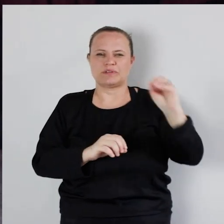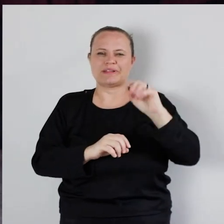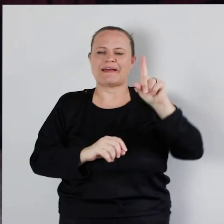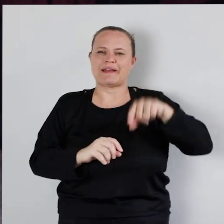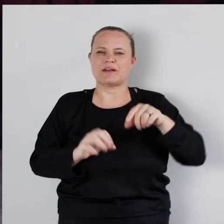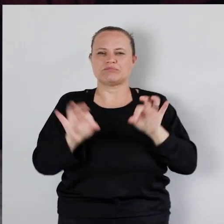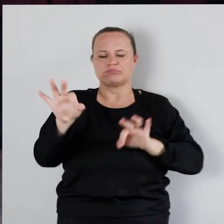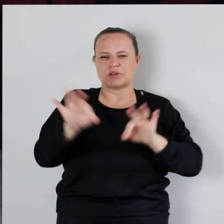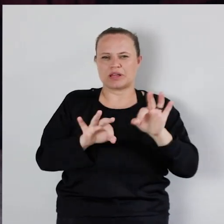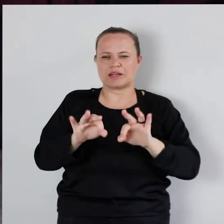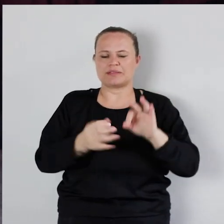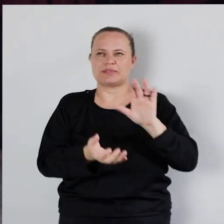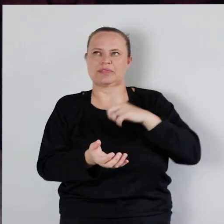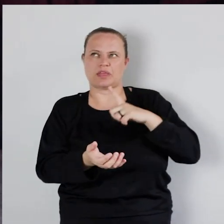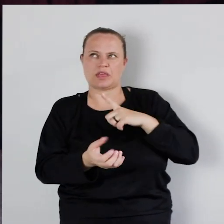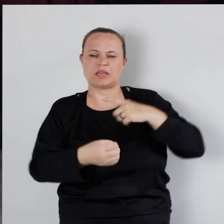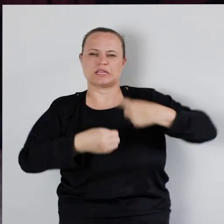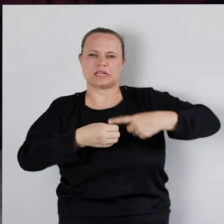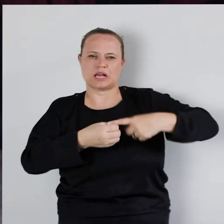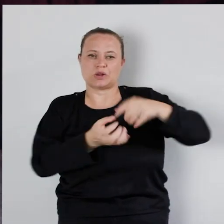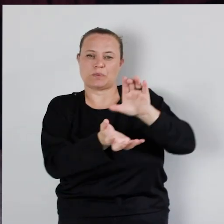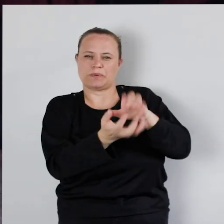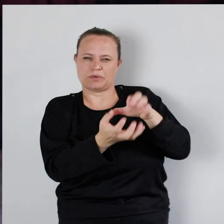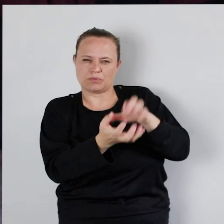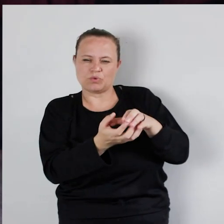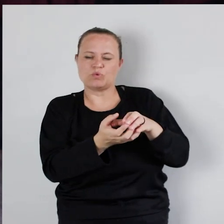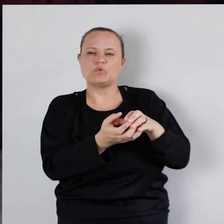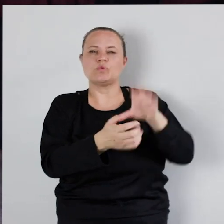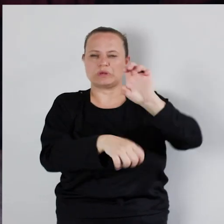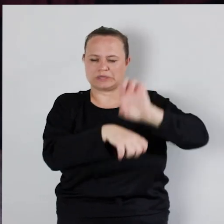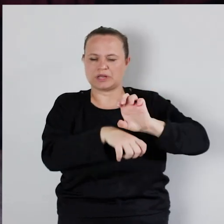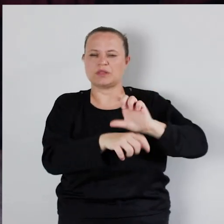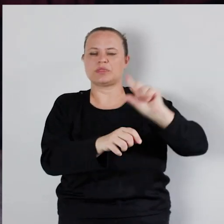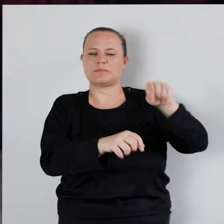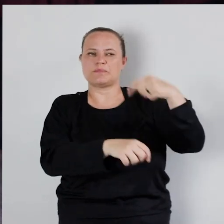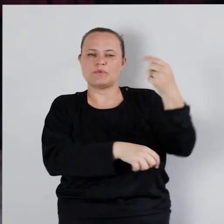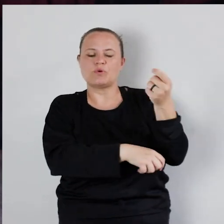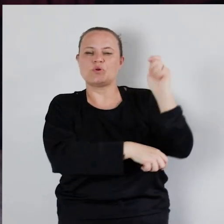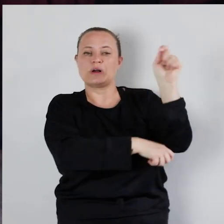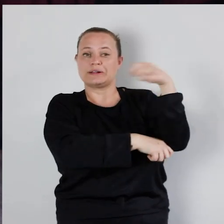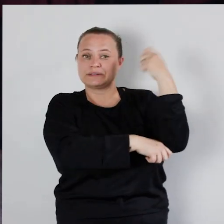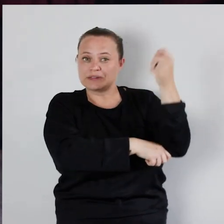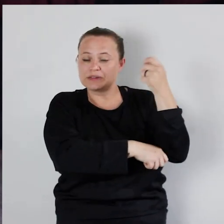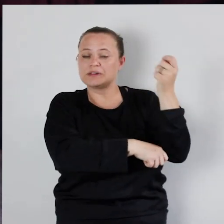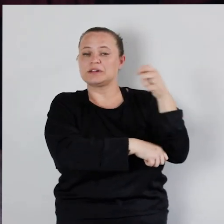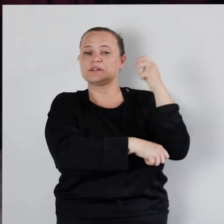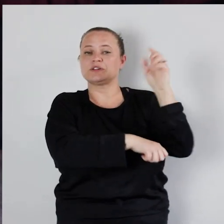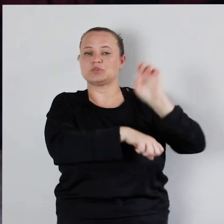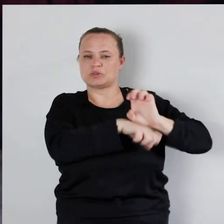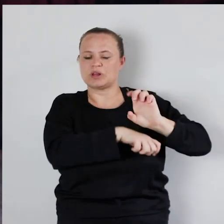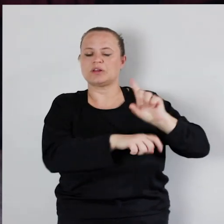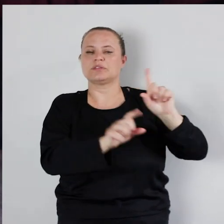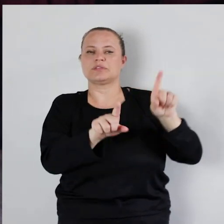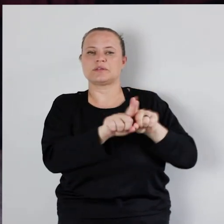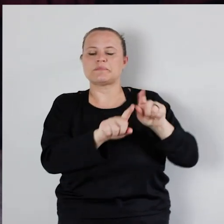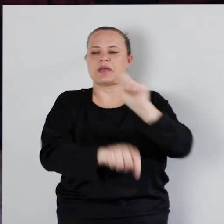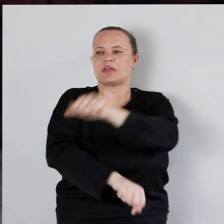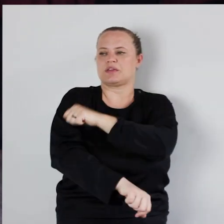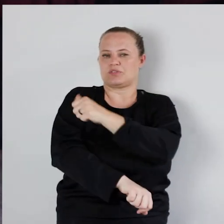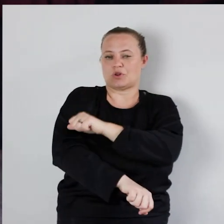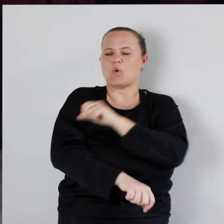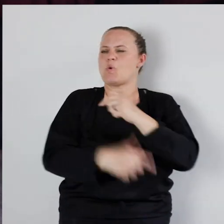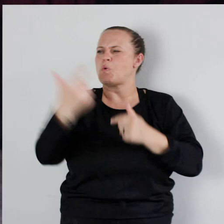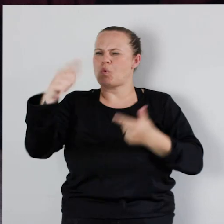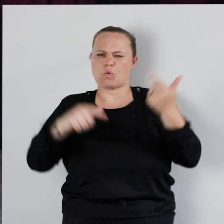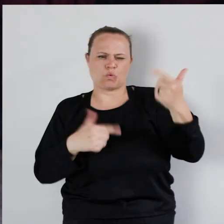Essa relação com o Observatório da Realidade Organizacional, então eu estou falando Pernambuco, depois Marcelo Milando vai para o Rio Grande do Sul, depois